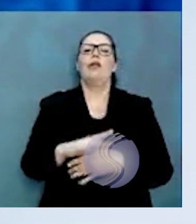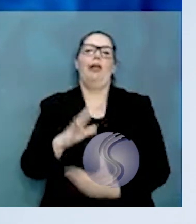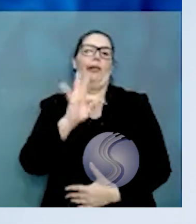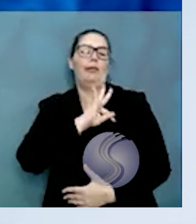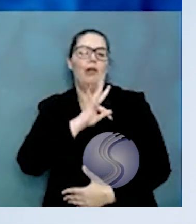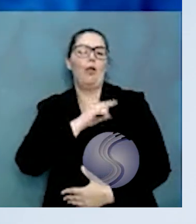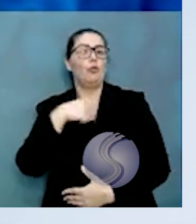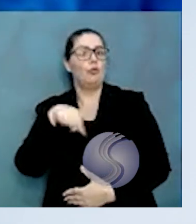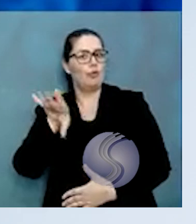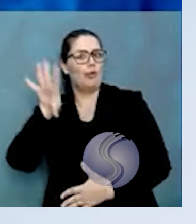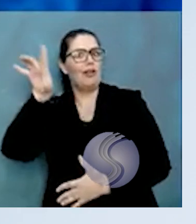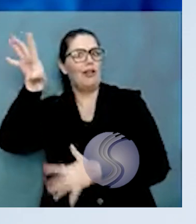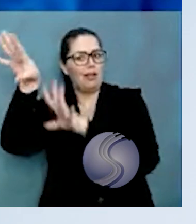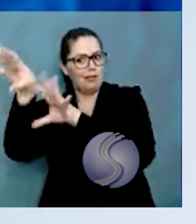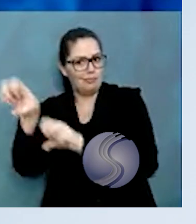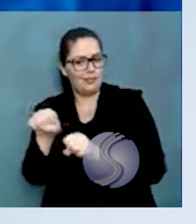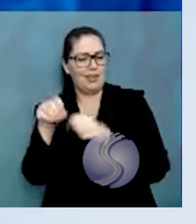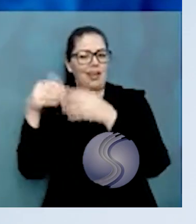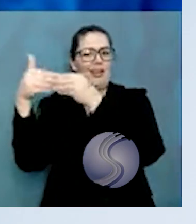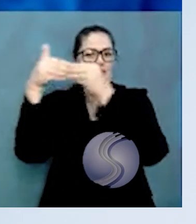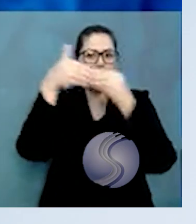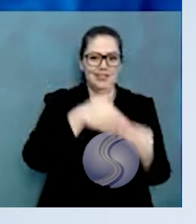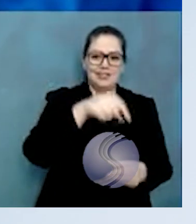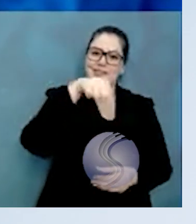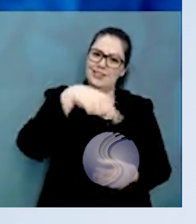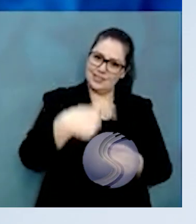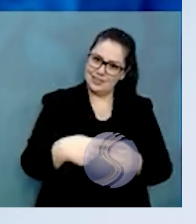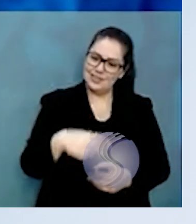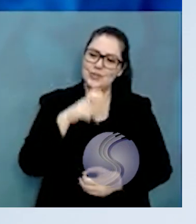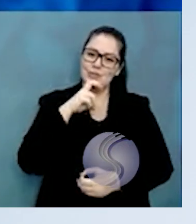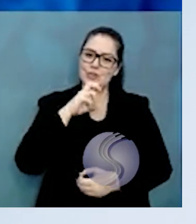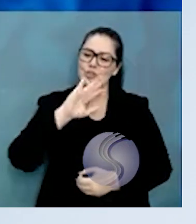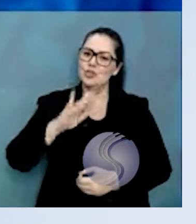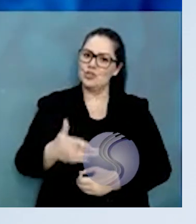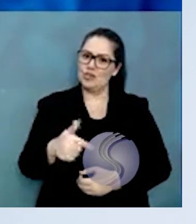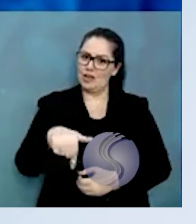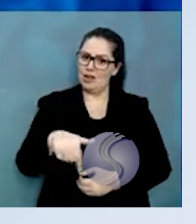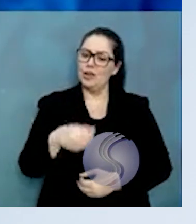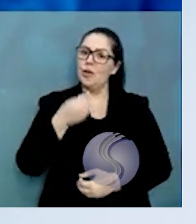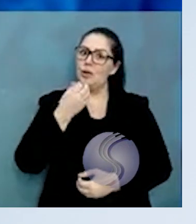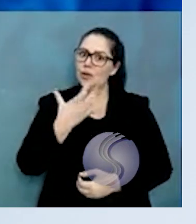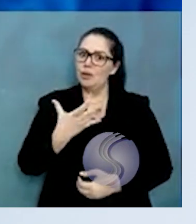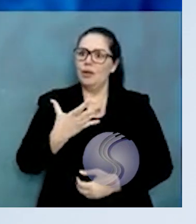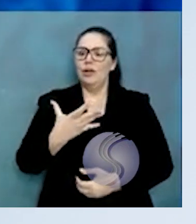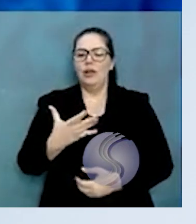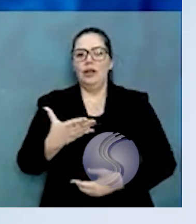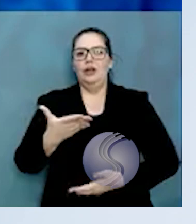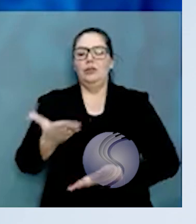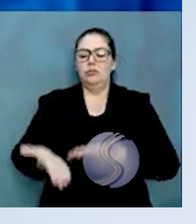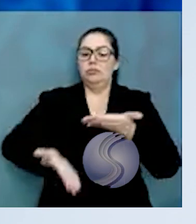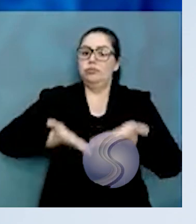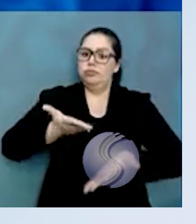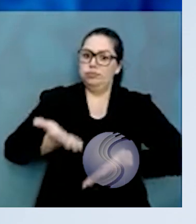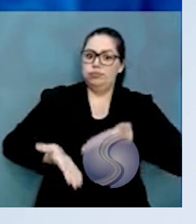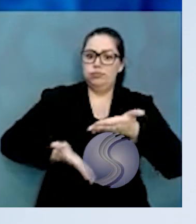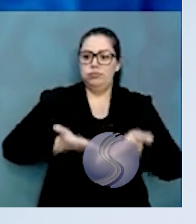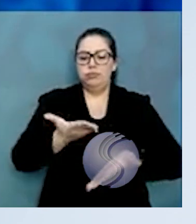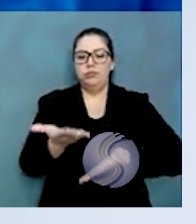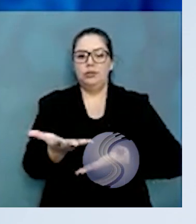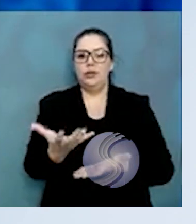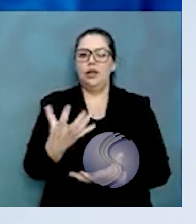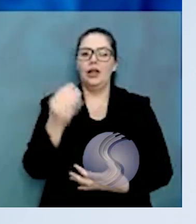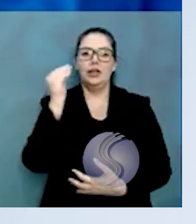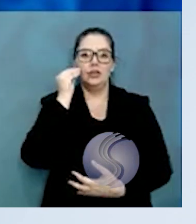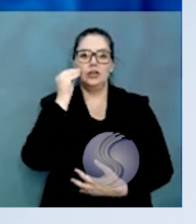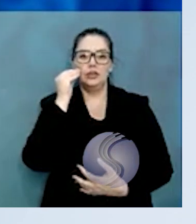está aqui em Sorriso, né, se recompondo, né, porque o tratamento de tantos dias na UTI deixa a